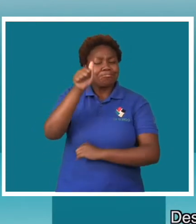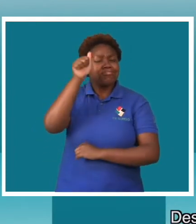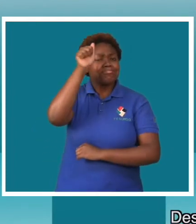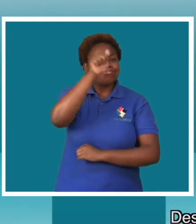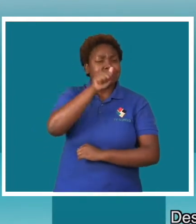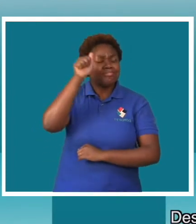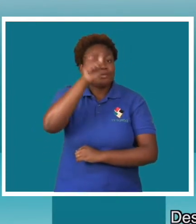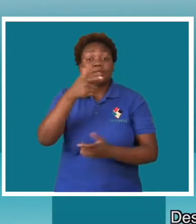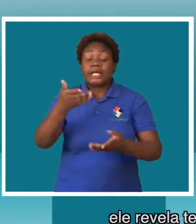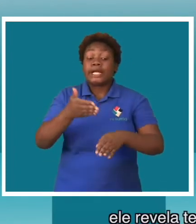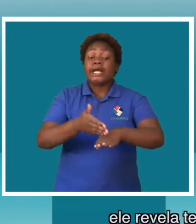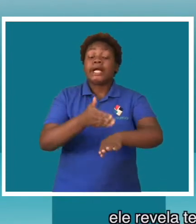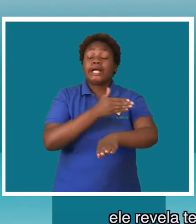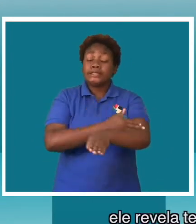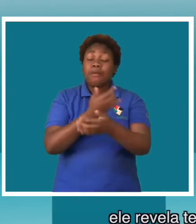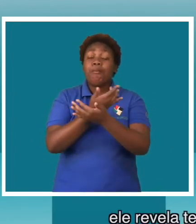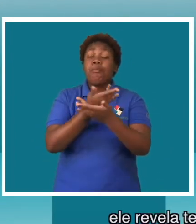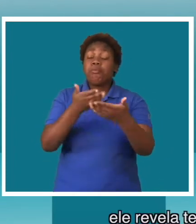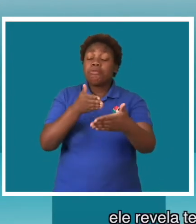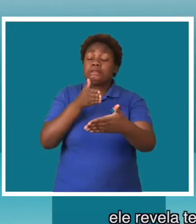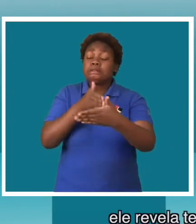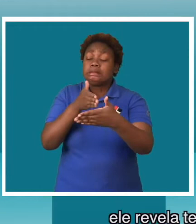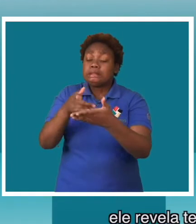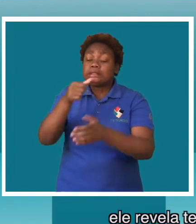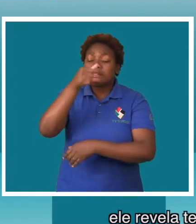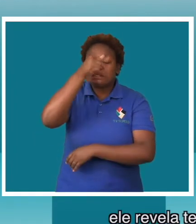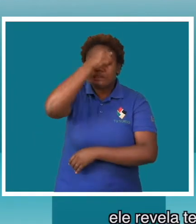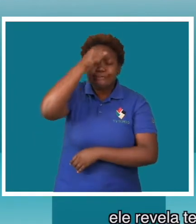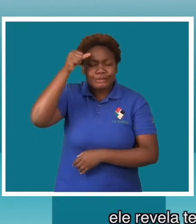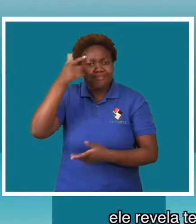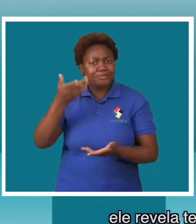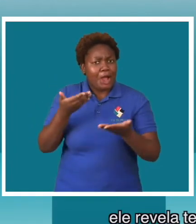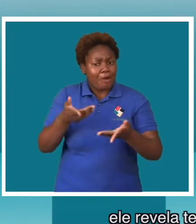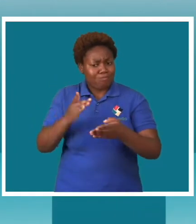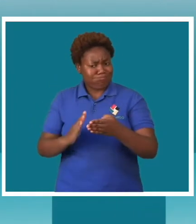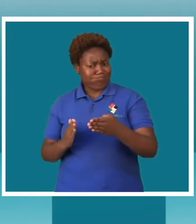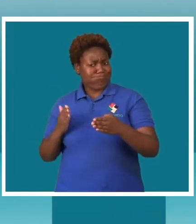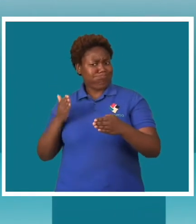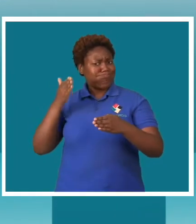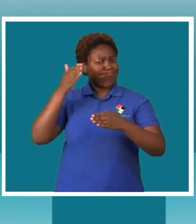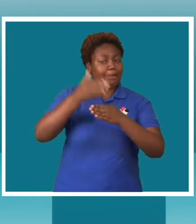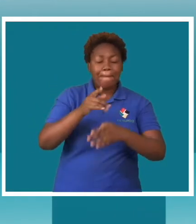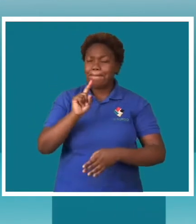sua monografia, ele revela ter ultrapassado por muitas dificuldades.